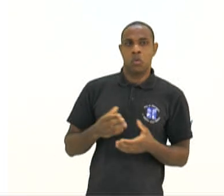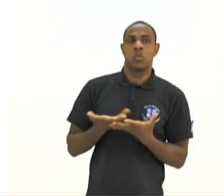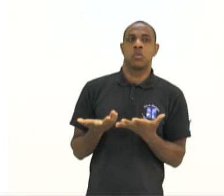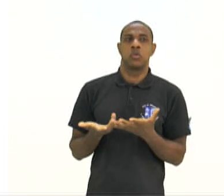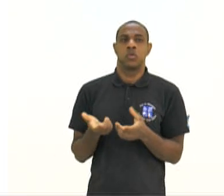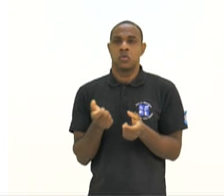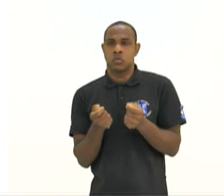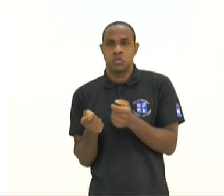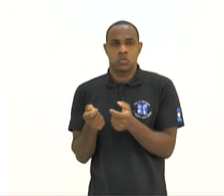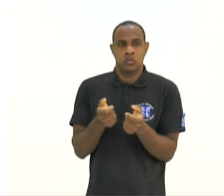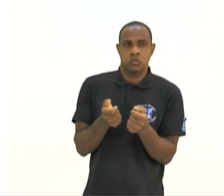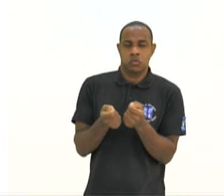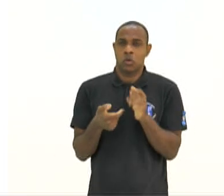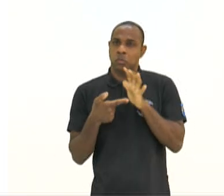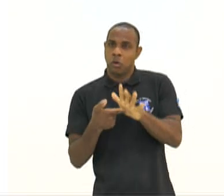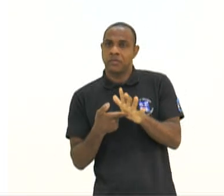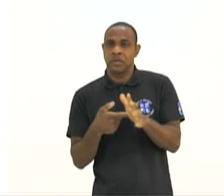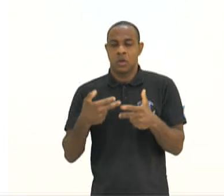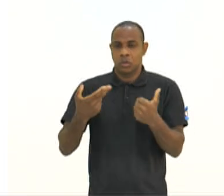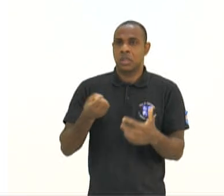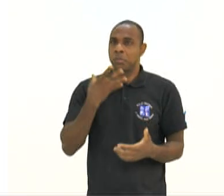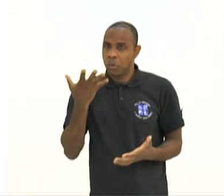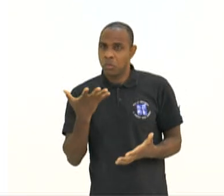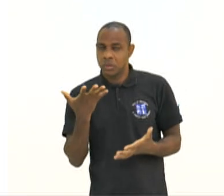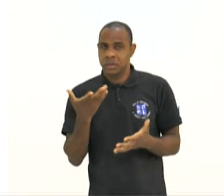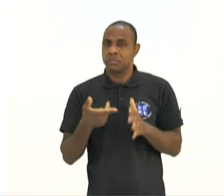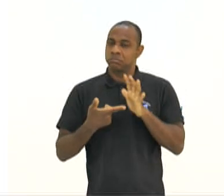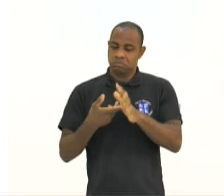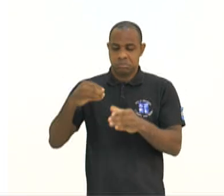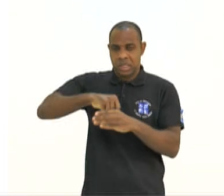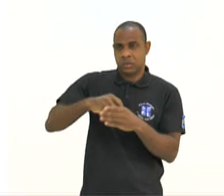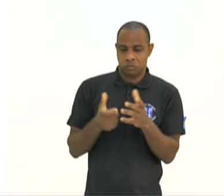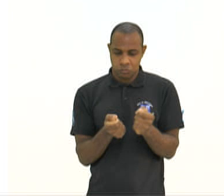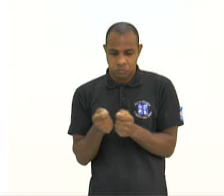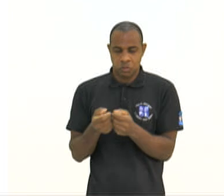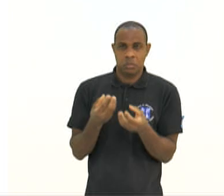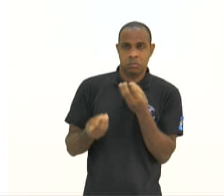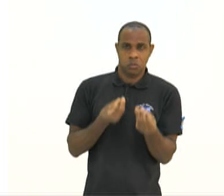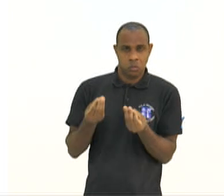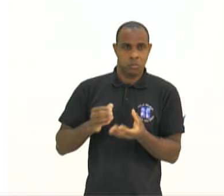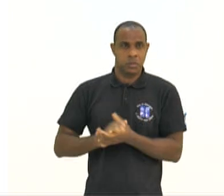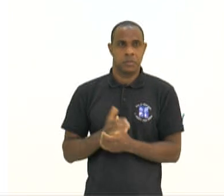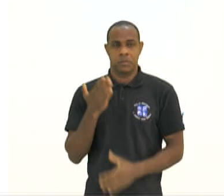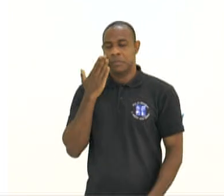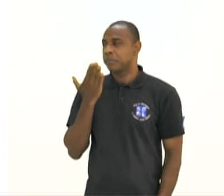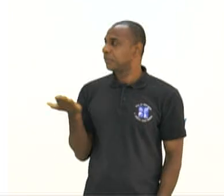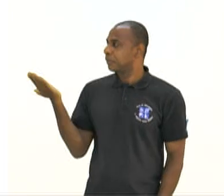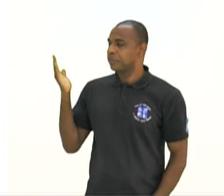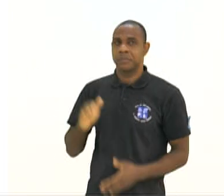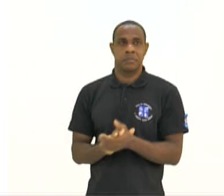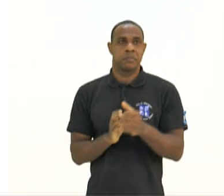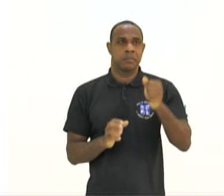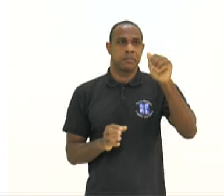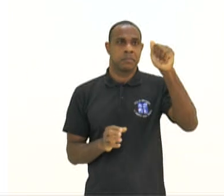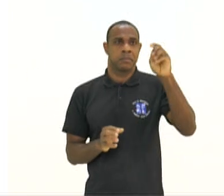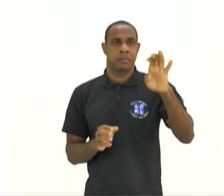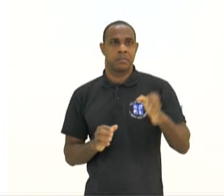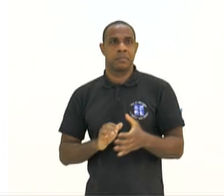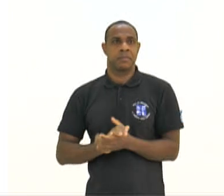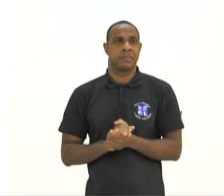videogame. Nesse caso, de acordo com os nossos fragmentos, a specialist answered 10 questions about games.